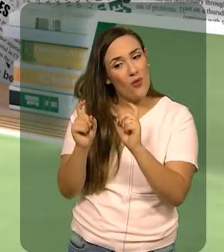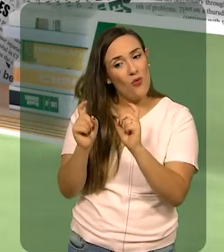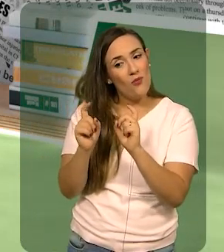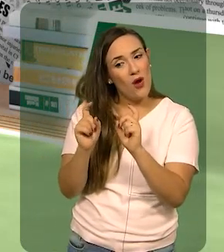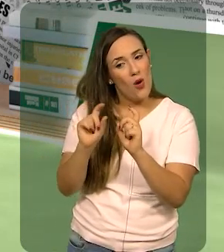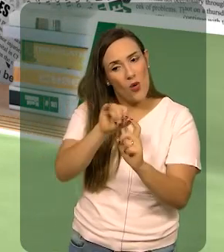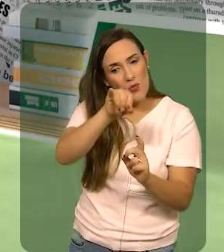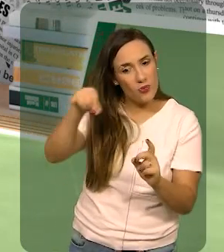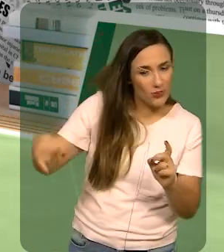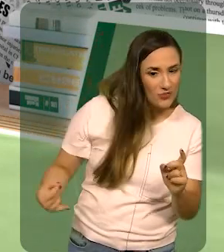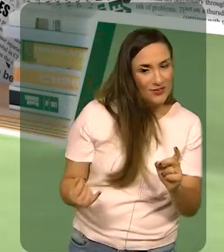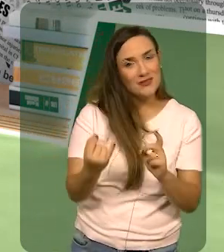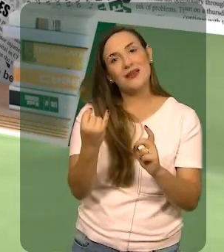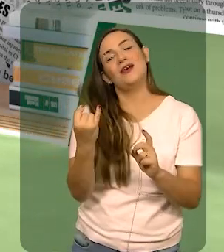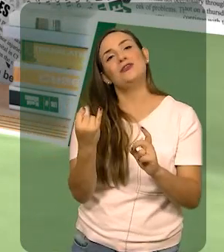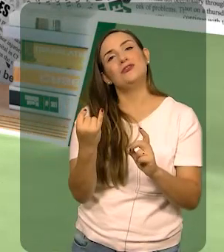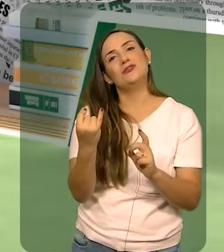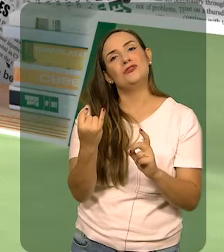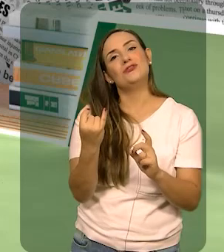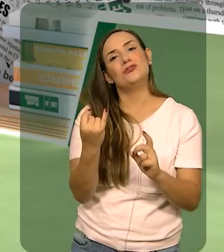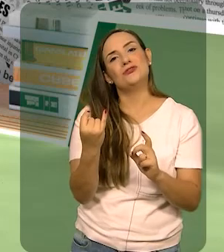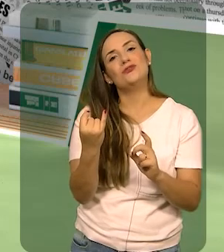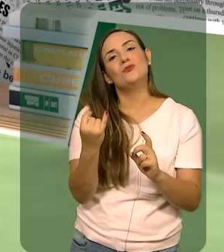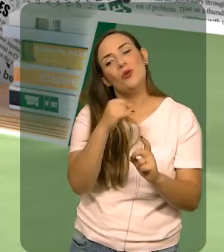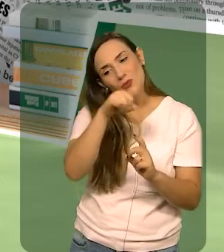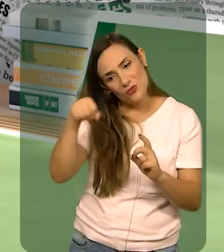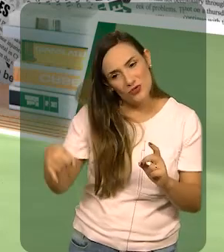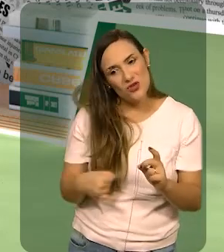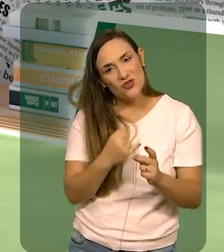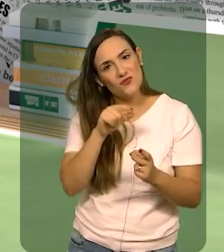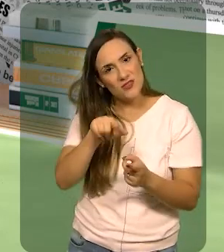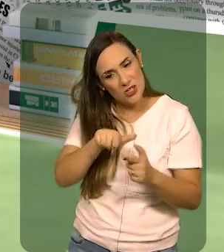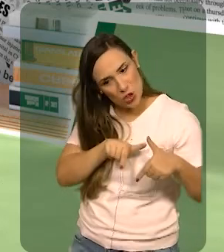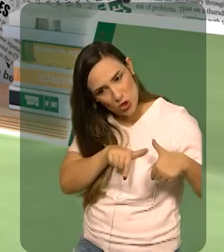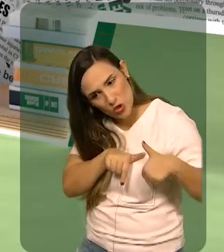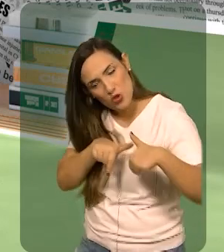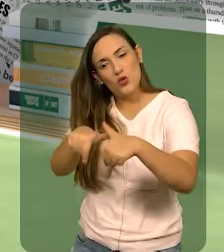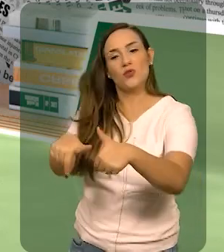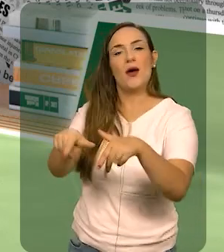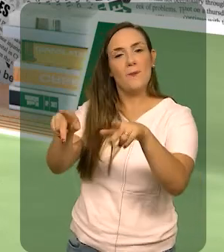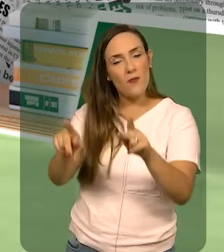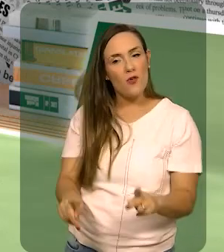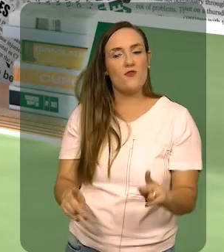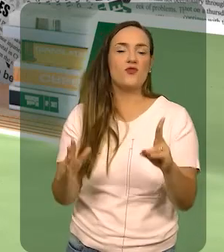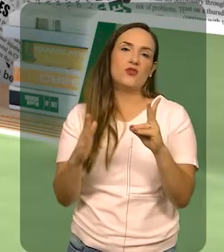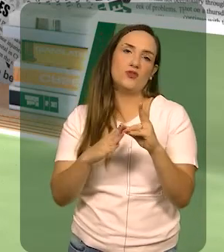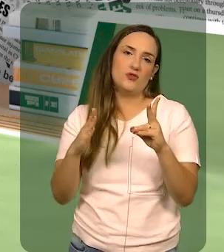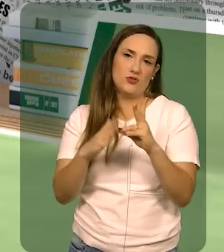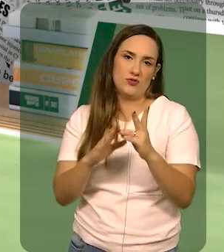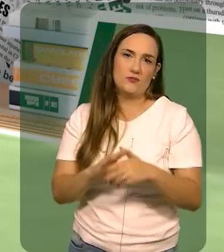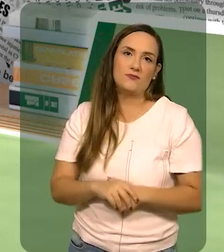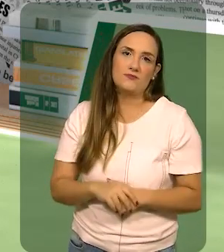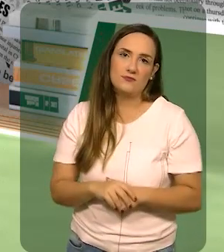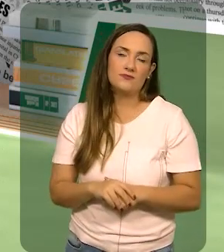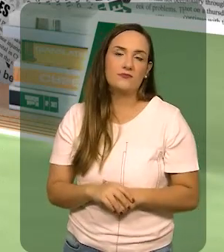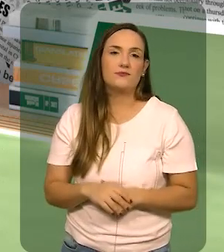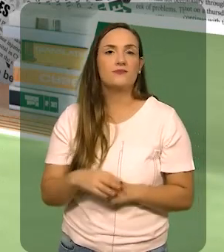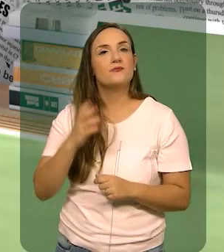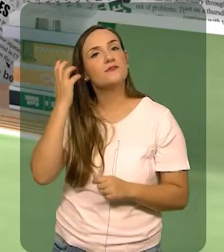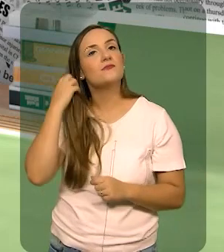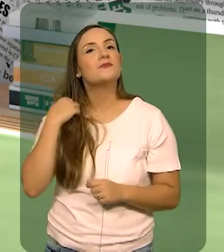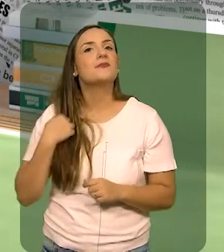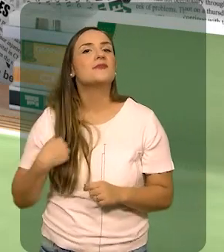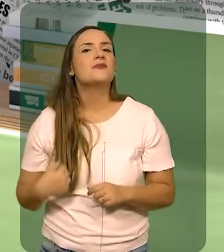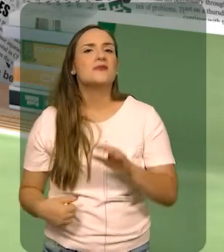também ser resistência, digamos assim, né, quanto indígena, quando pautas para as